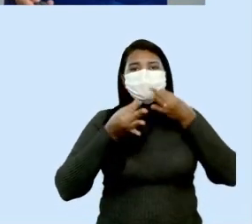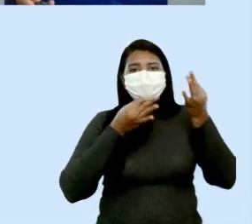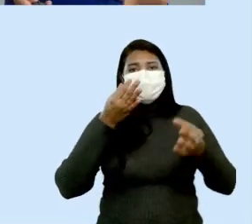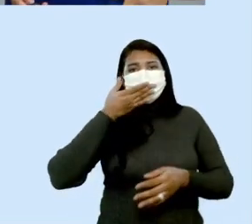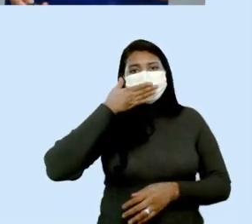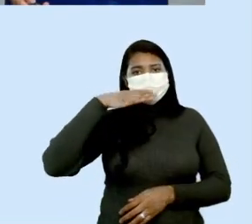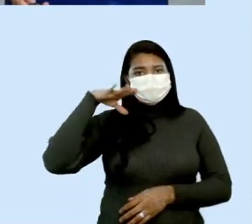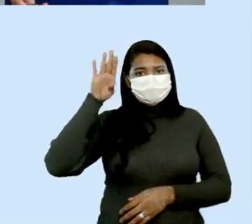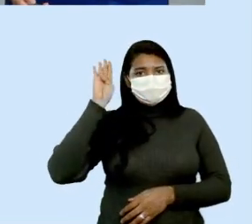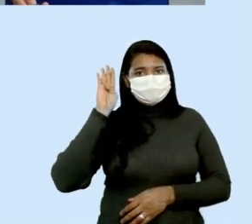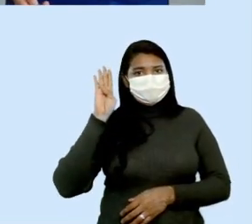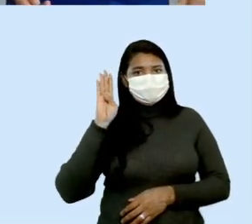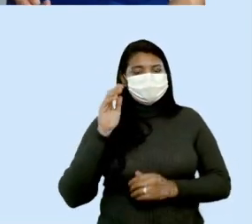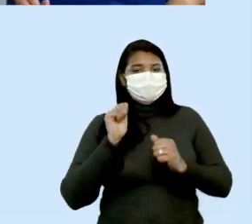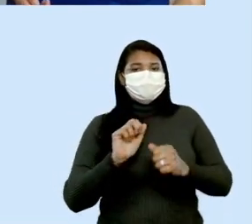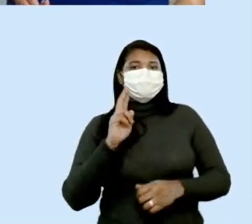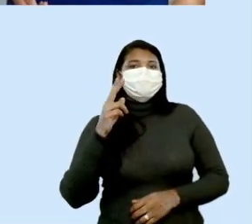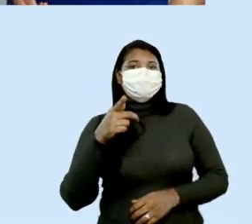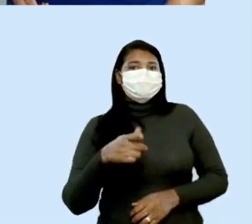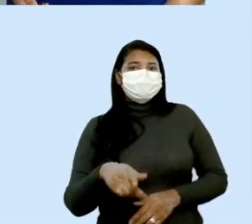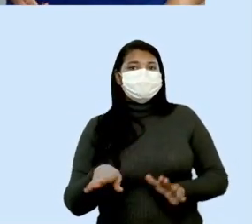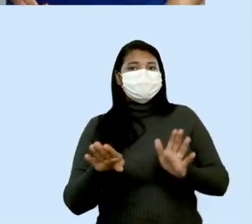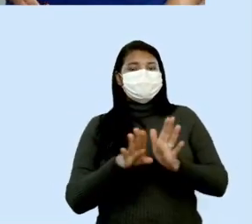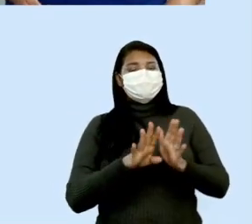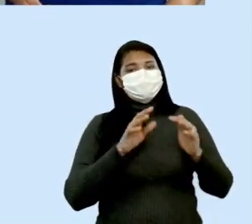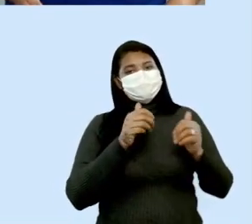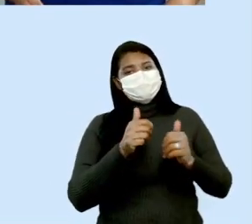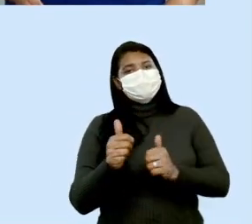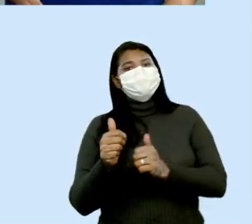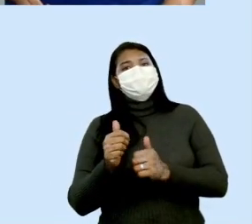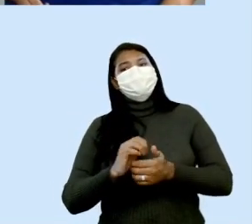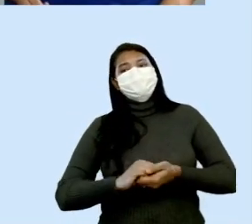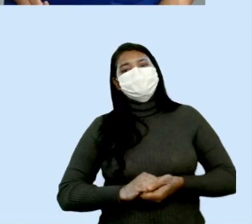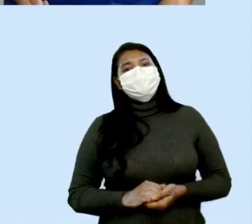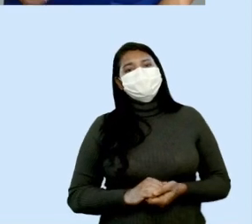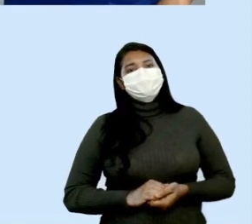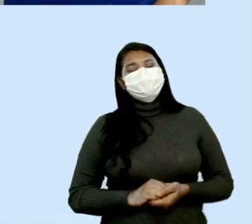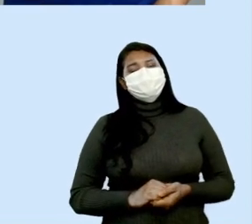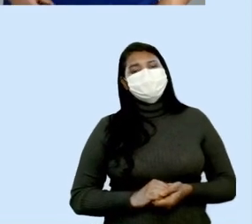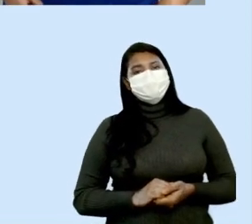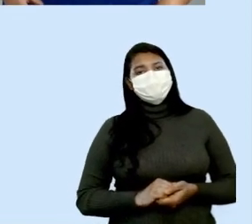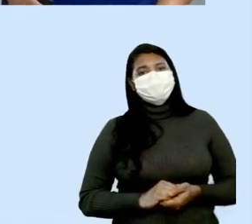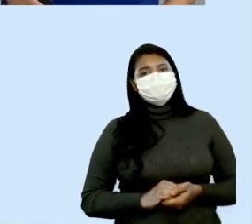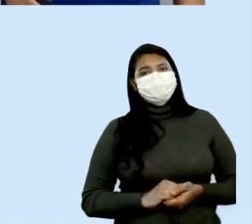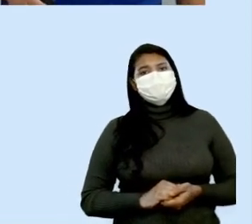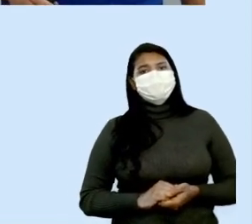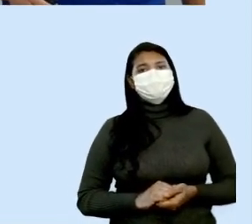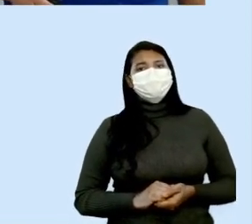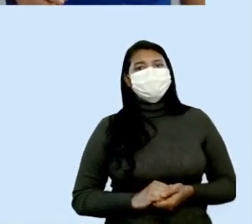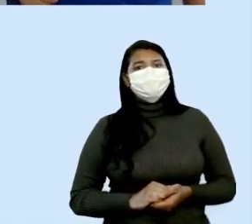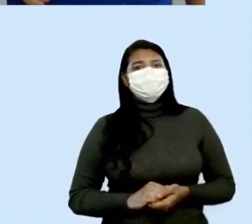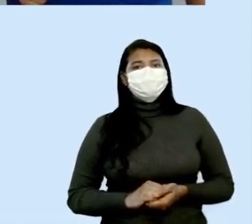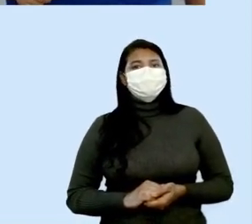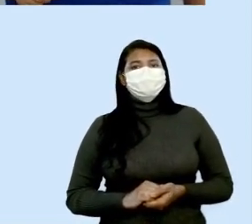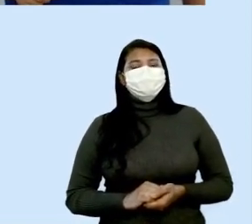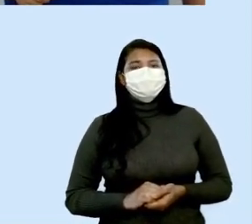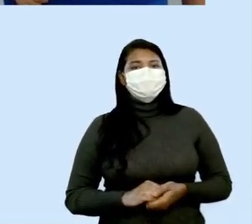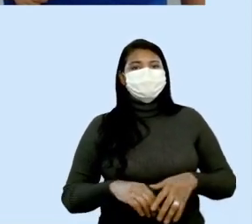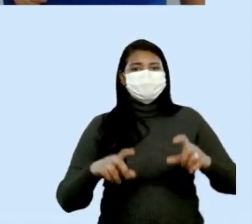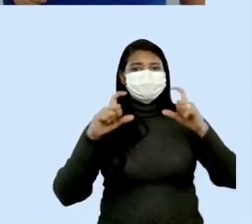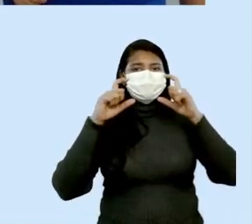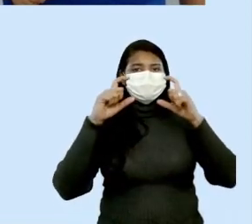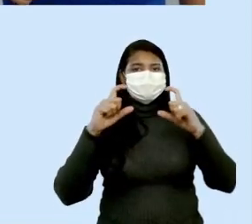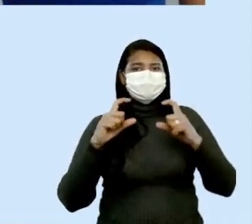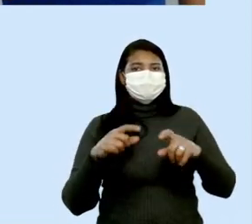preferências, podendo ou não vir acompanhado de adverbs. Aí temos a estrutura do